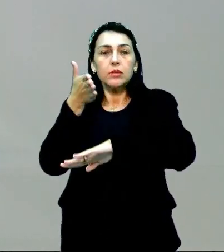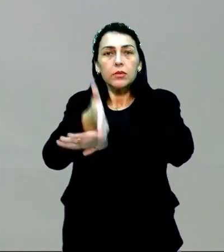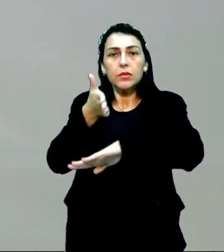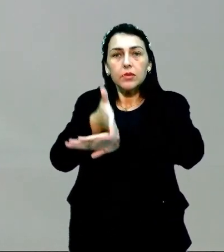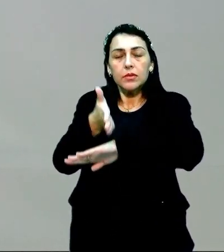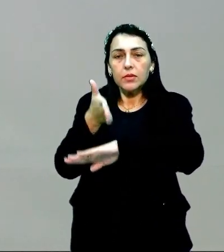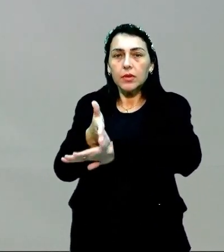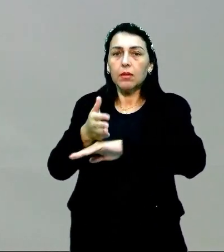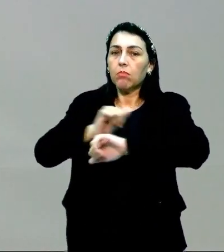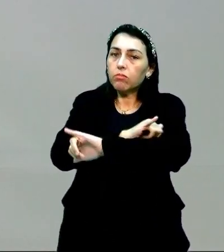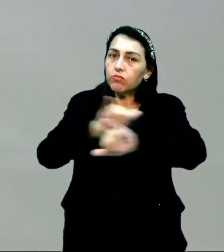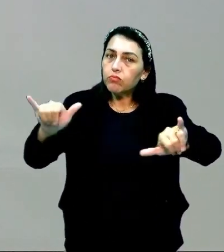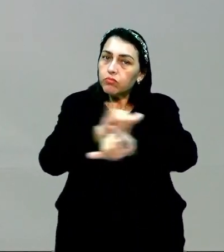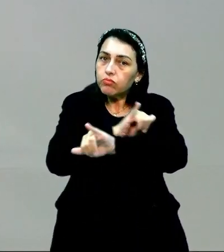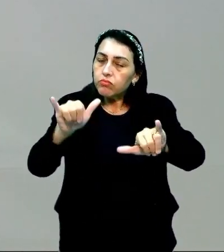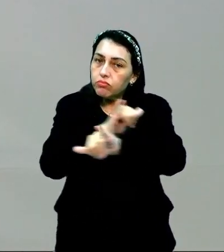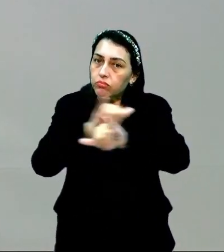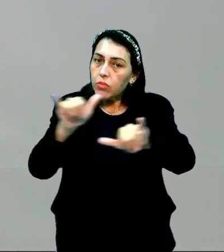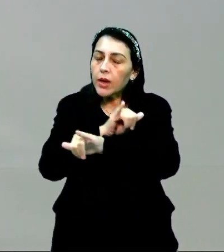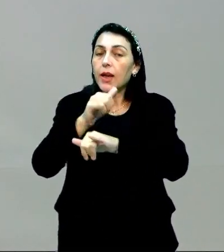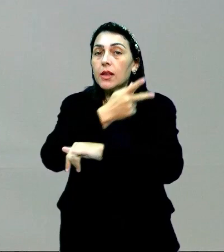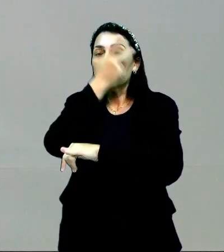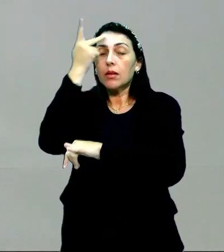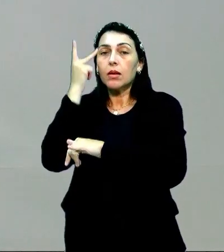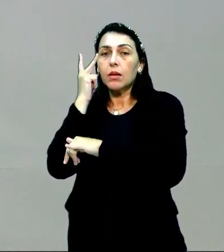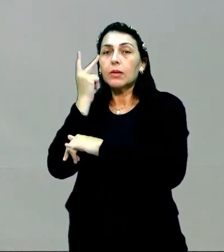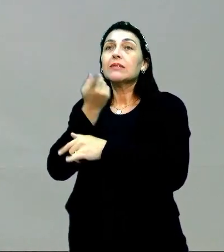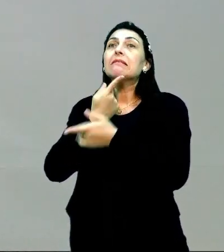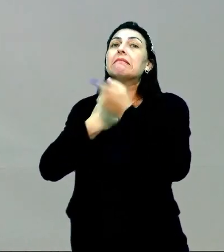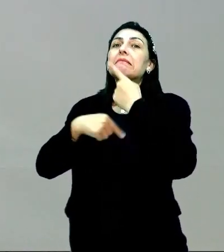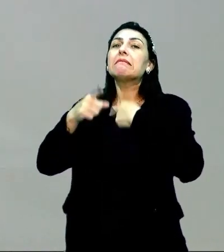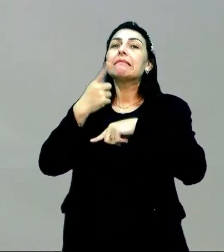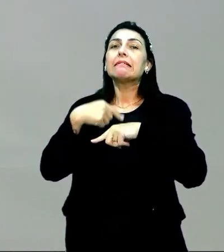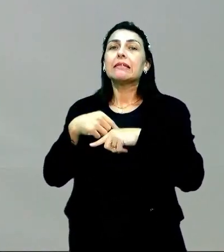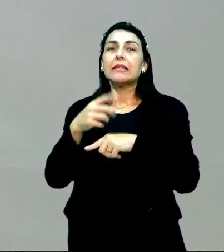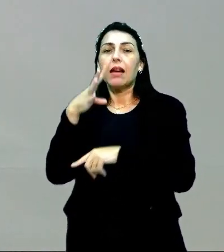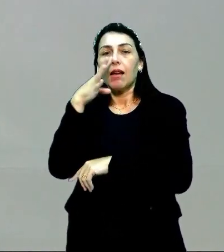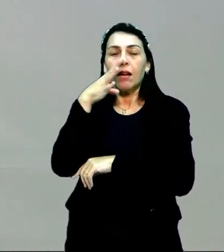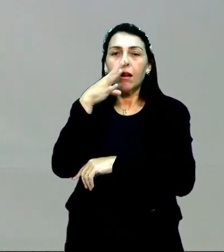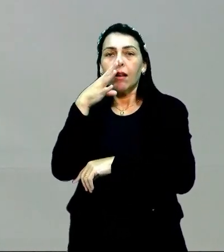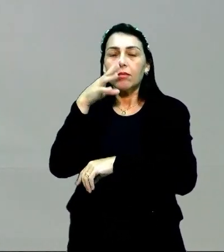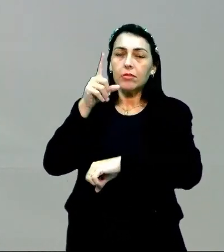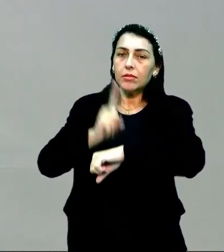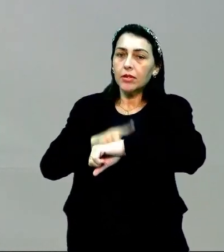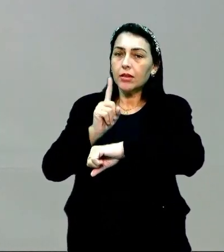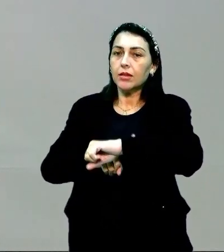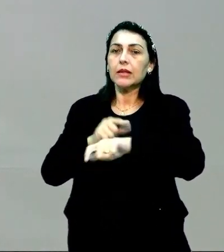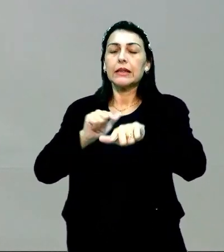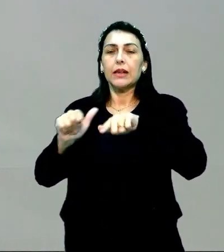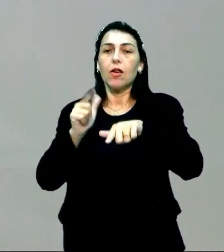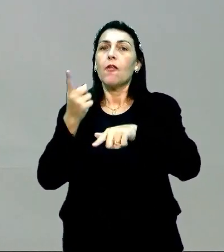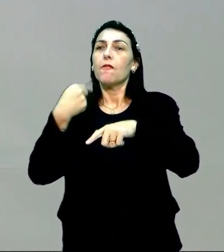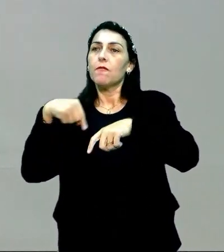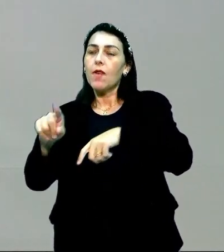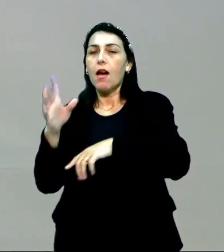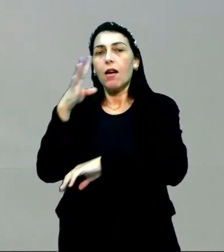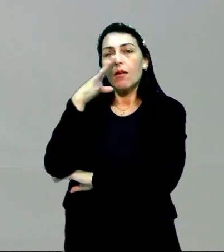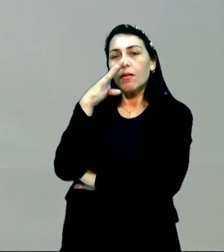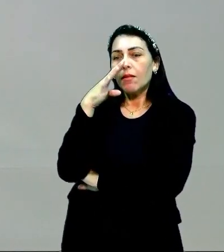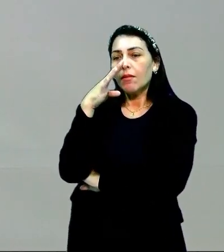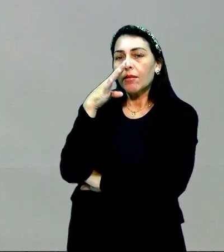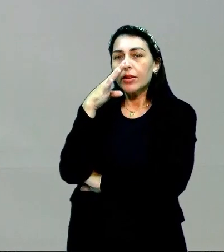Porque a divulgação, a propaganda é tanta que as pessoas se predispõem, arranjam um tempo, mesmo quem trabalha bastante vai lá